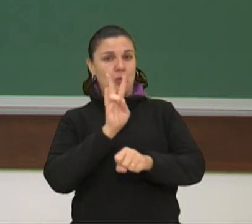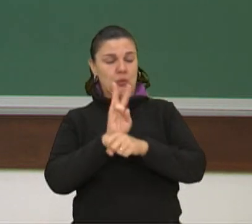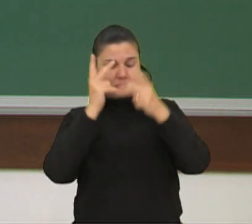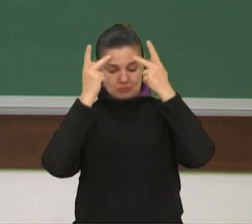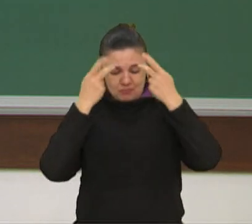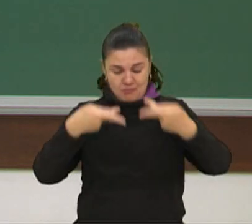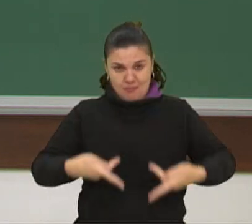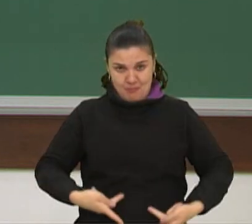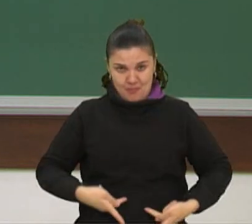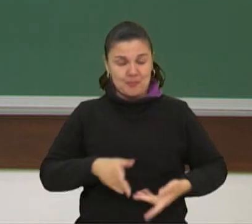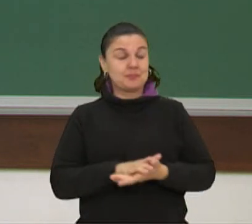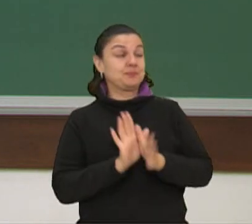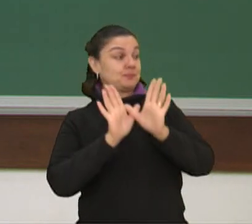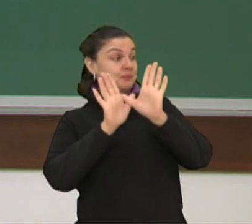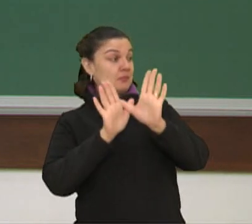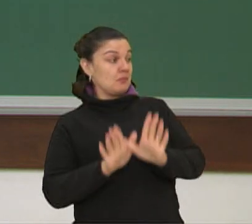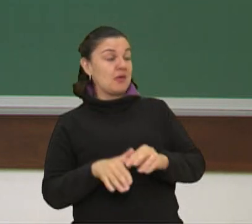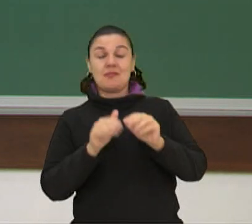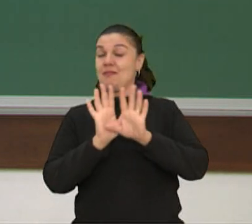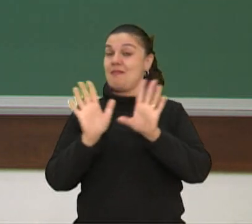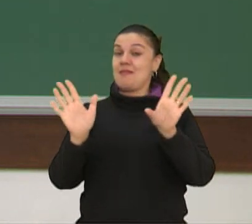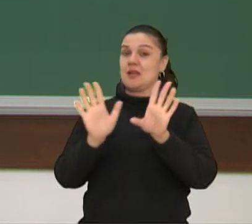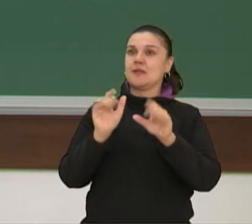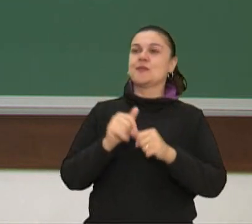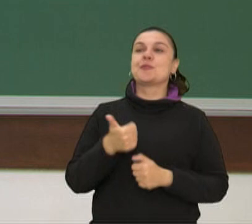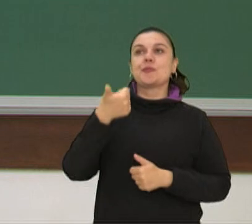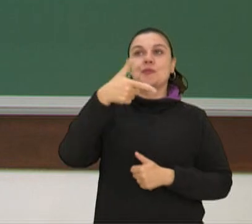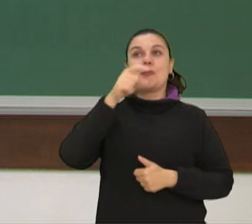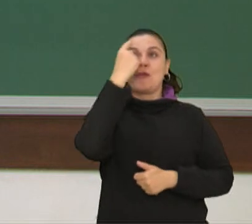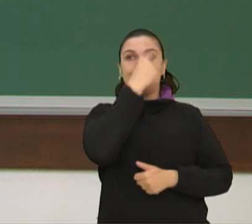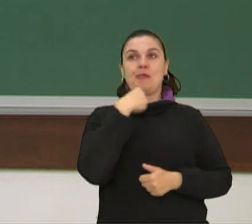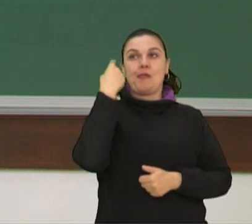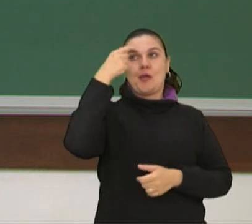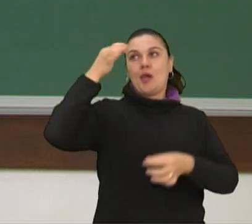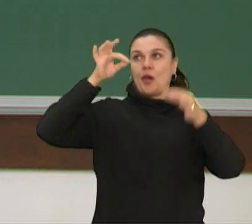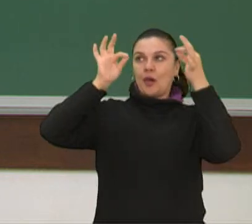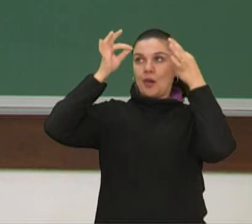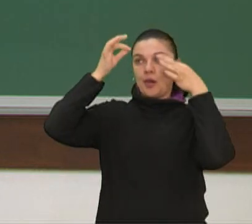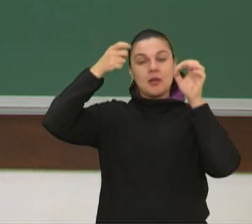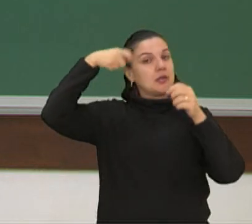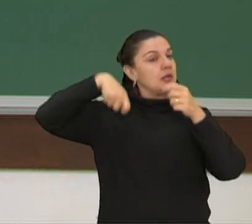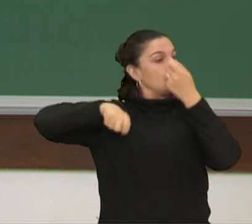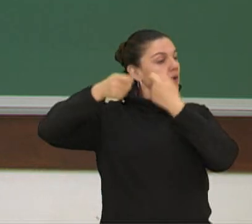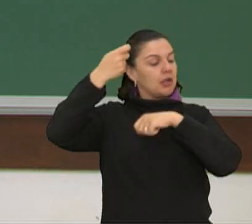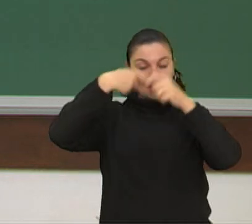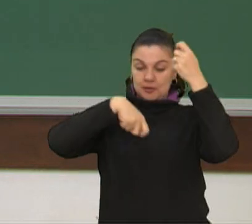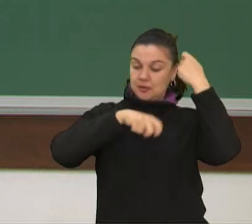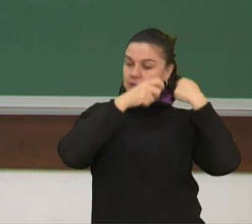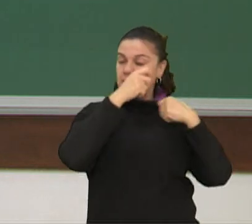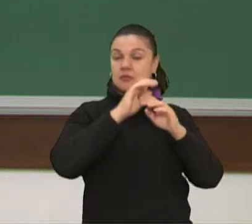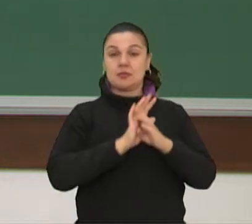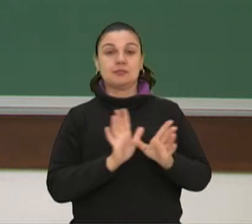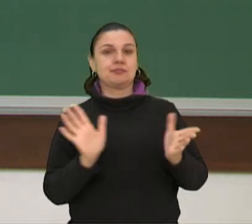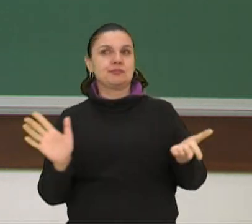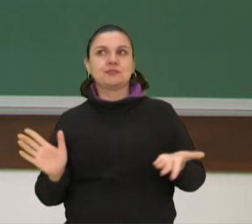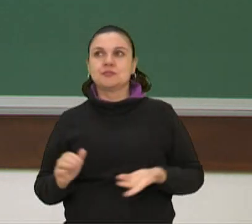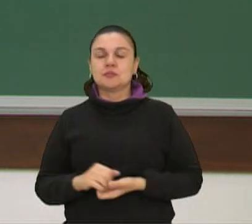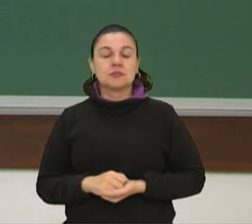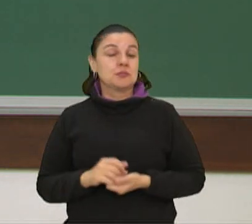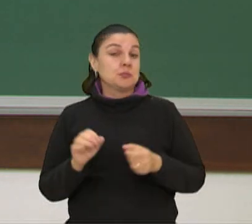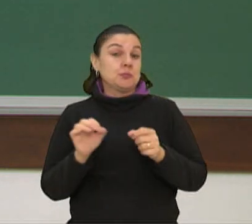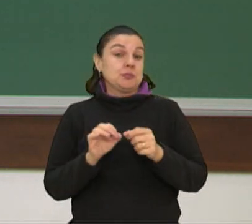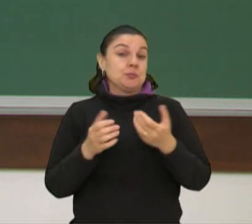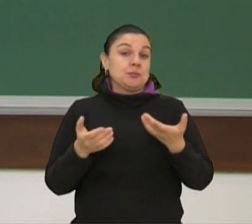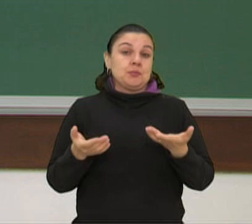mais nada. Não é isso. Devemos sim nos cuidar, porque o tempo todo também Marco Aurélio e todos os